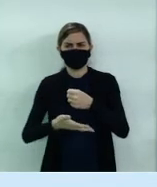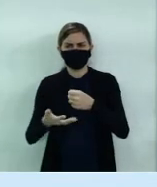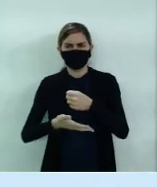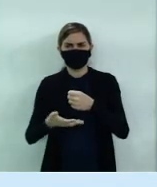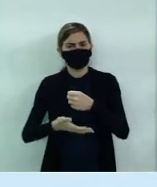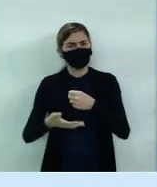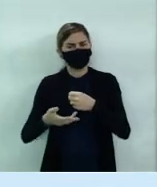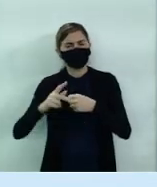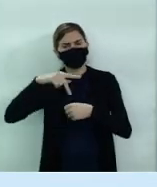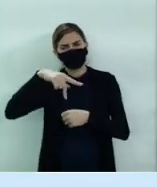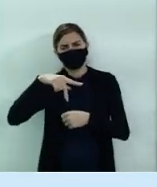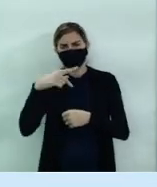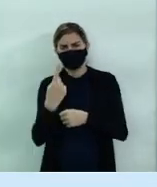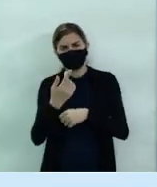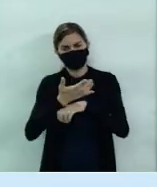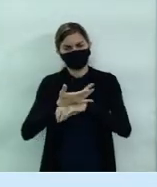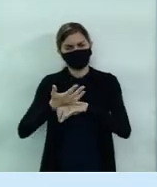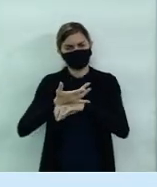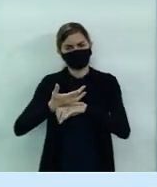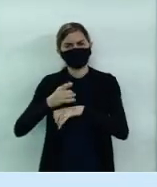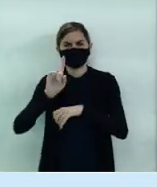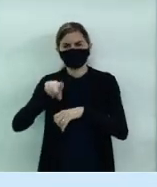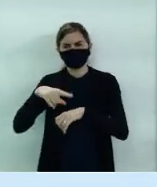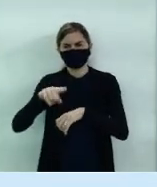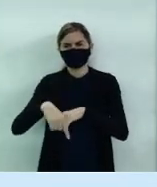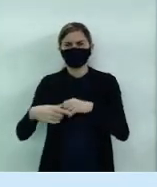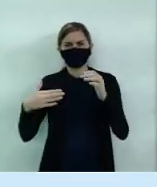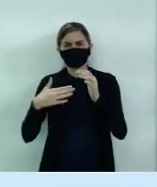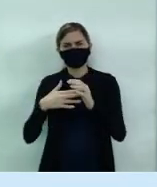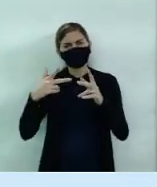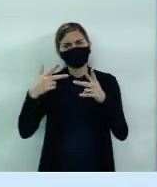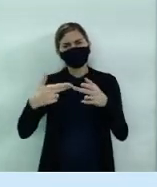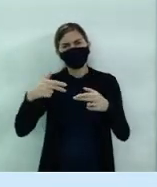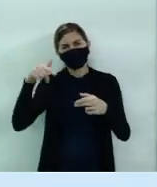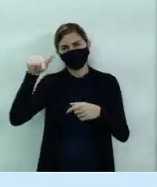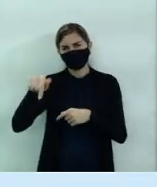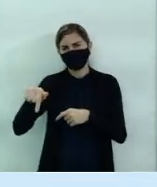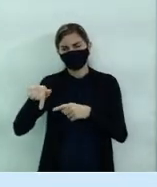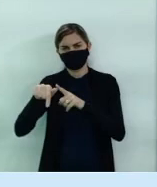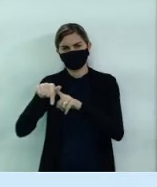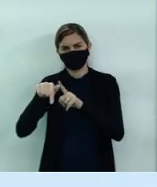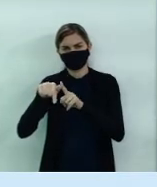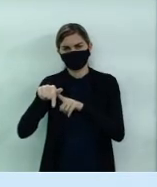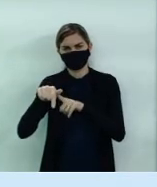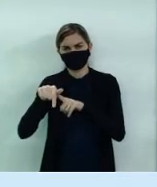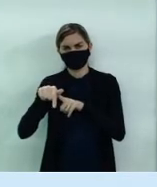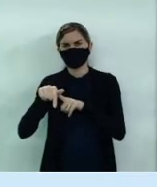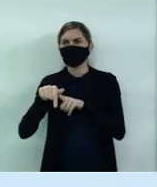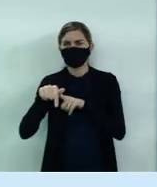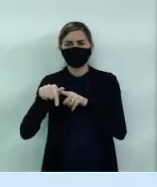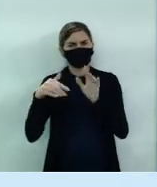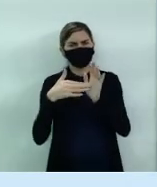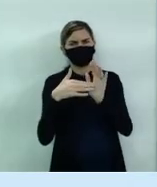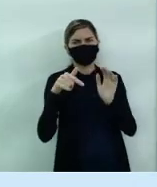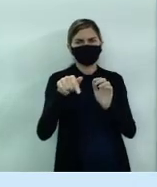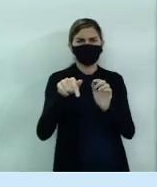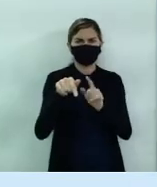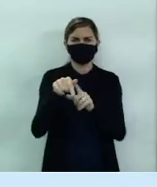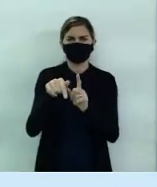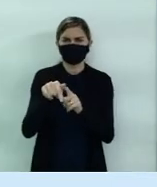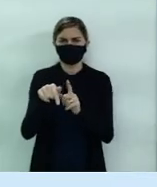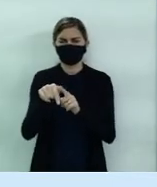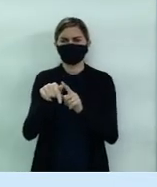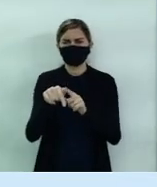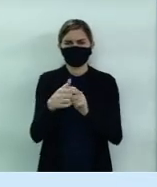O pH que é ácido, ele é até igual a 7. Né? No caso, vai chegando a 7, né? Ou seja,